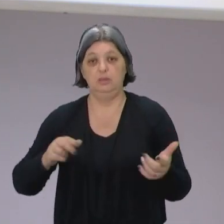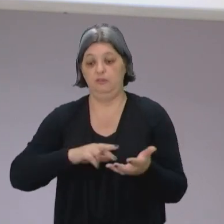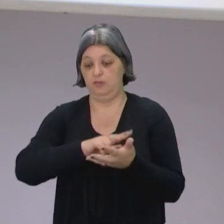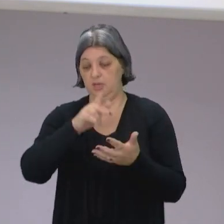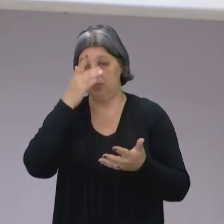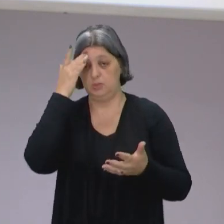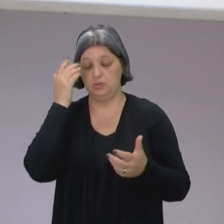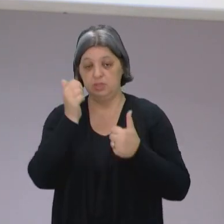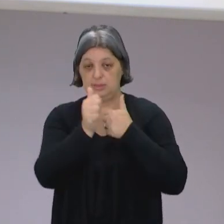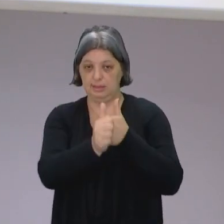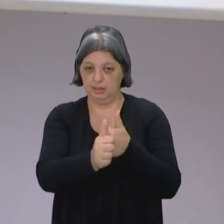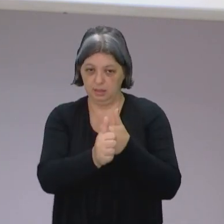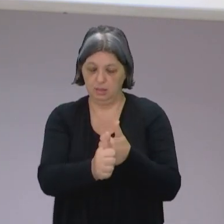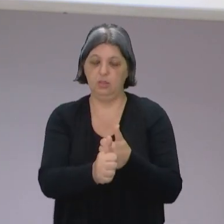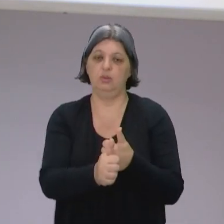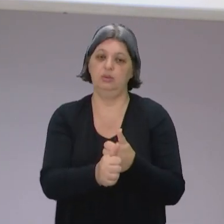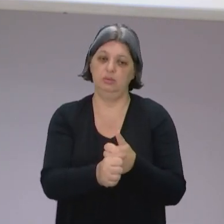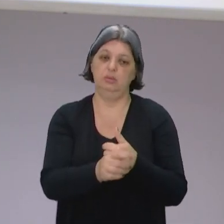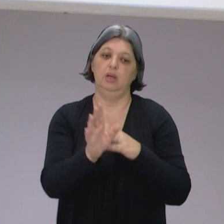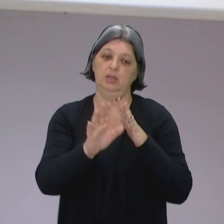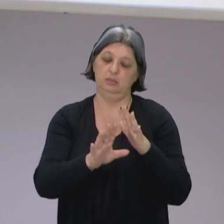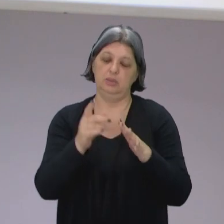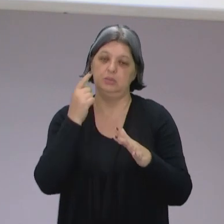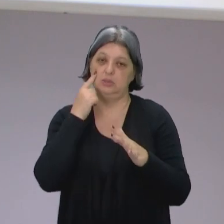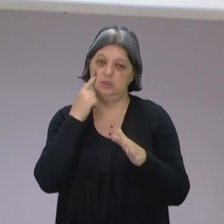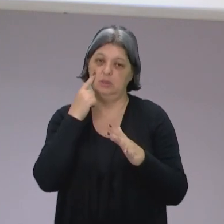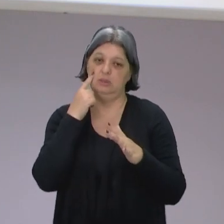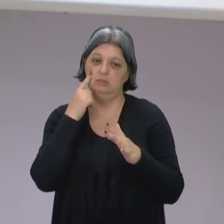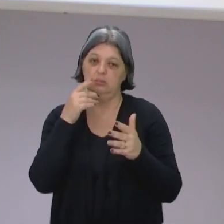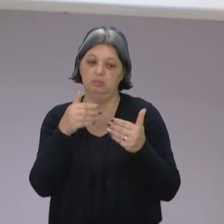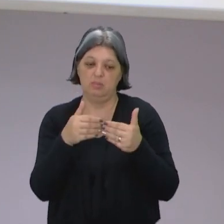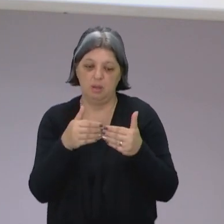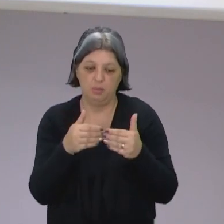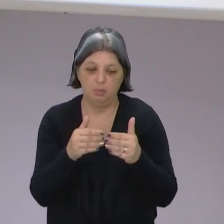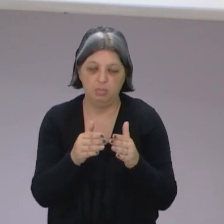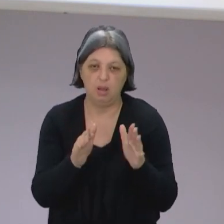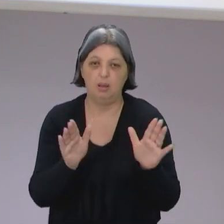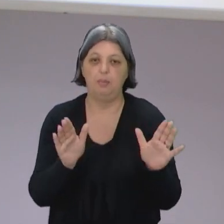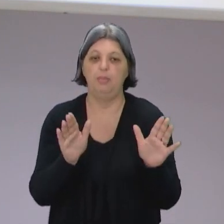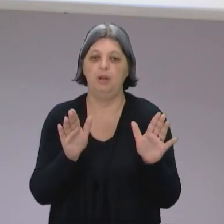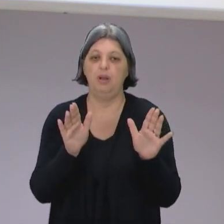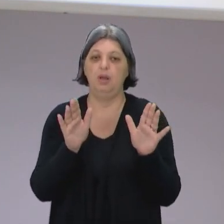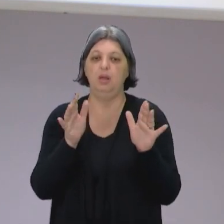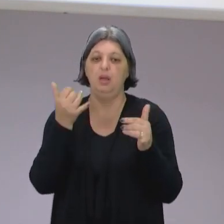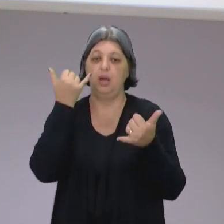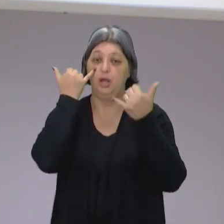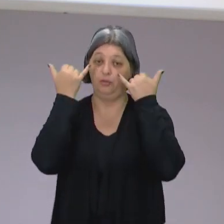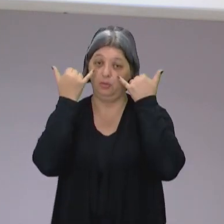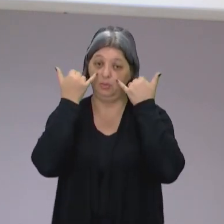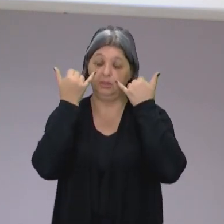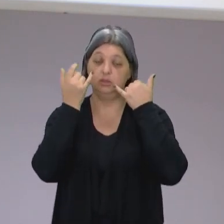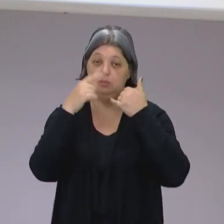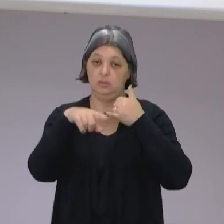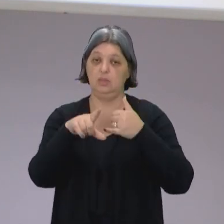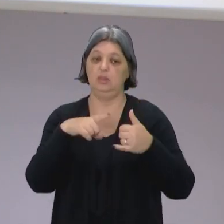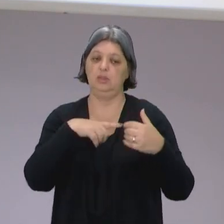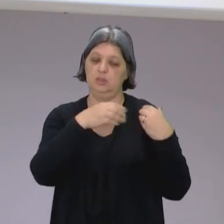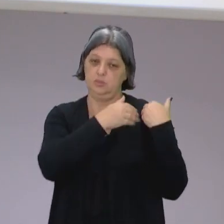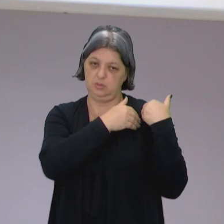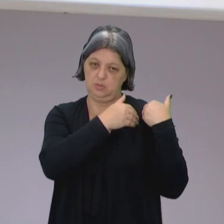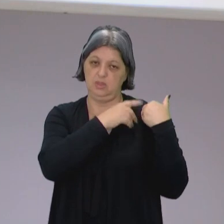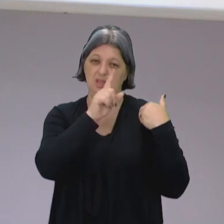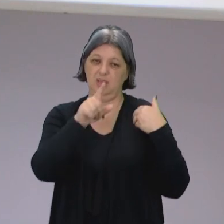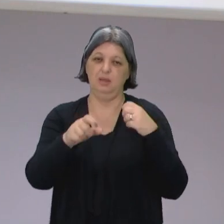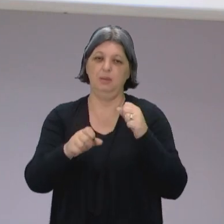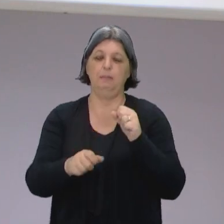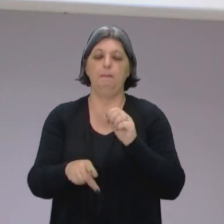está abrindo aí uma porta para uma informação e tem responsabilidade sobre isso. Então, a fluência digital